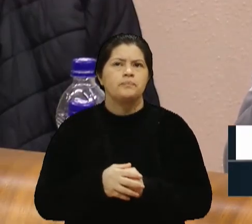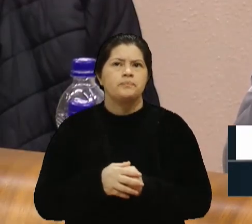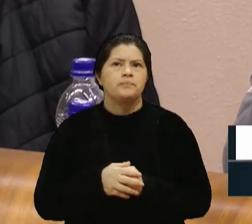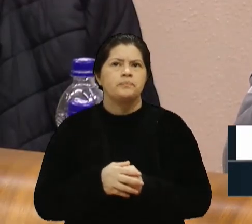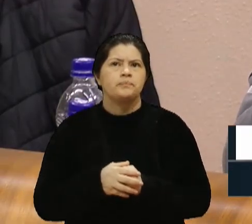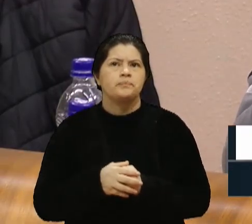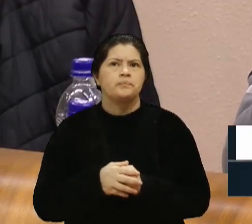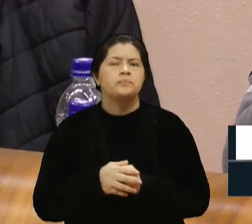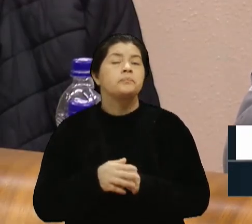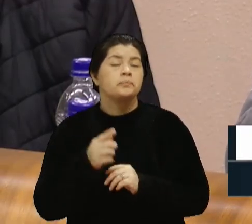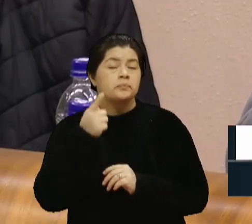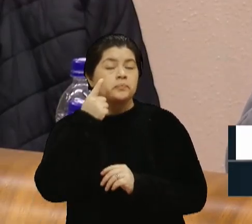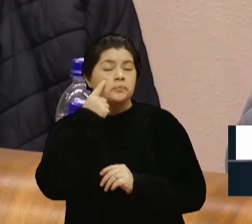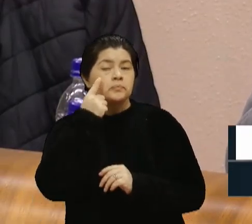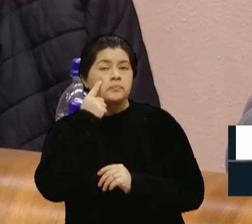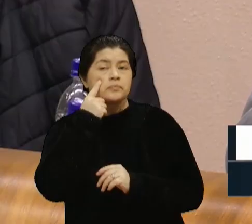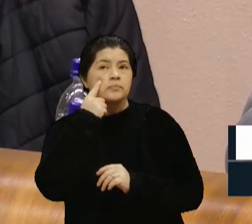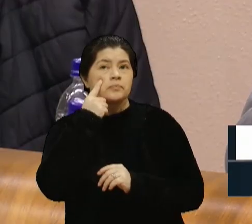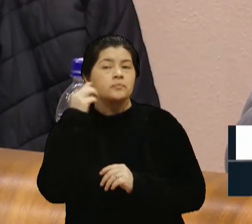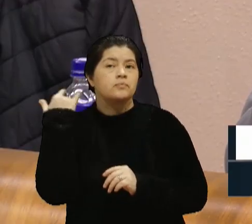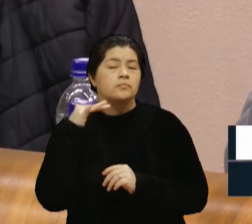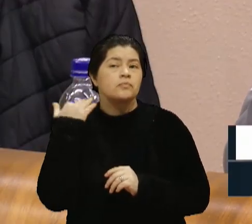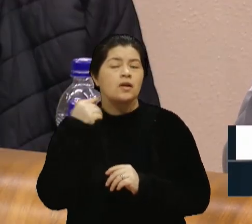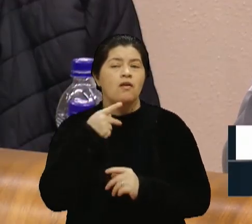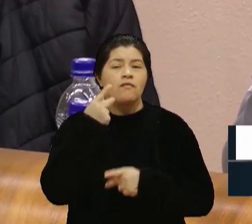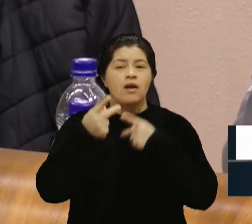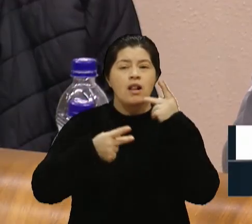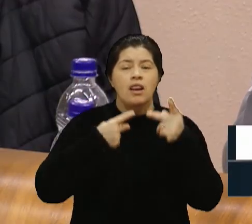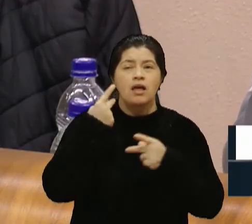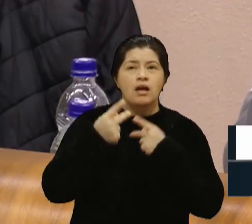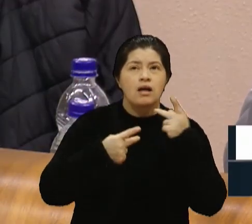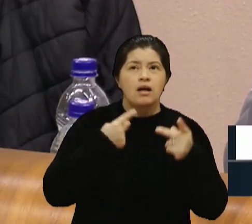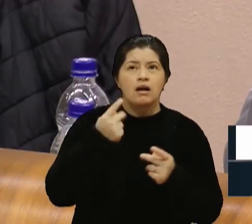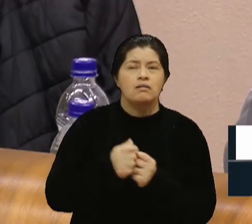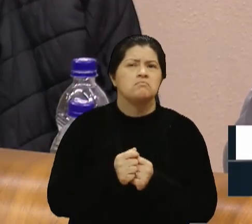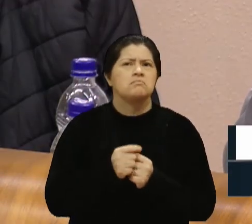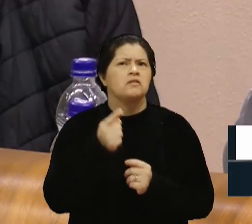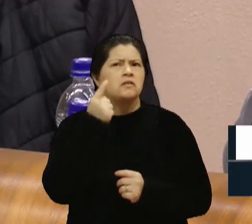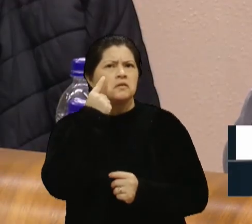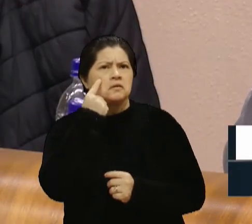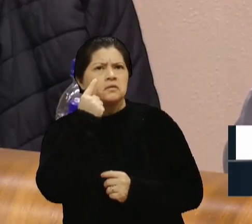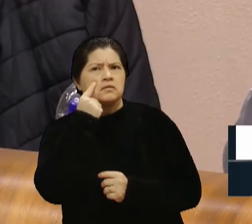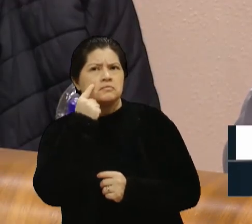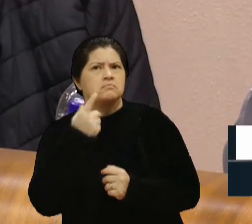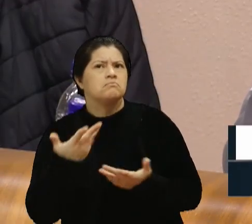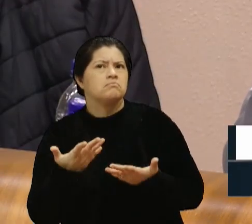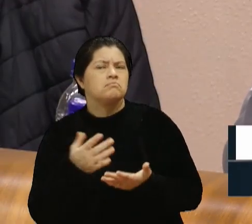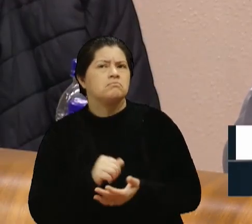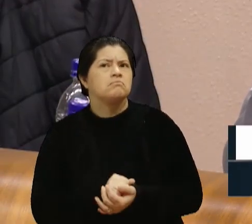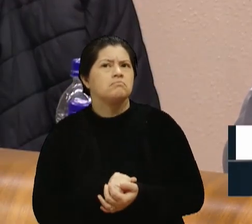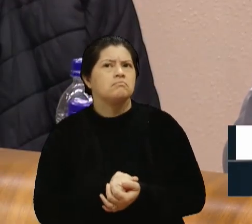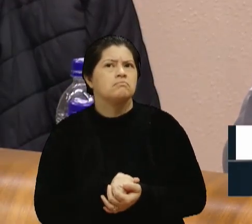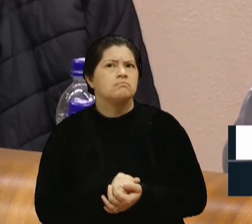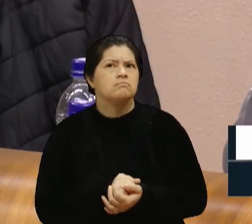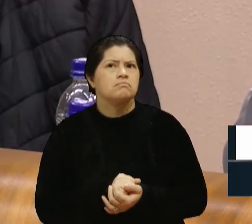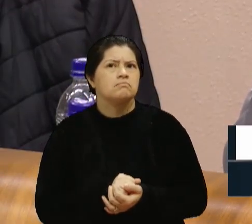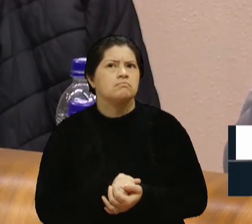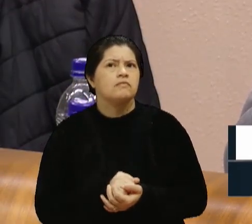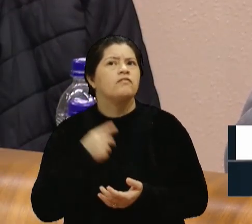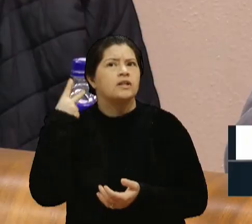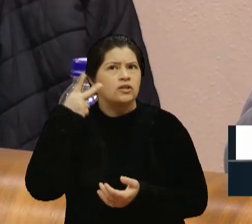Vejo a vereadora Andressa falar, vejo a